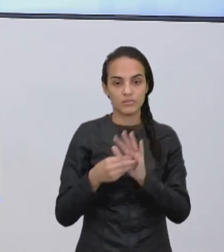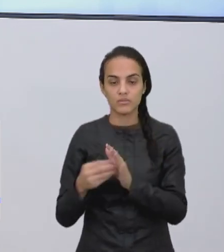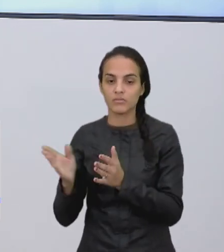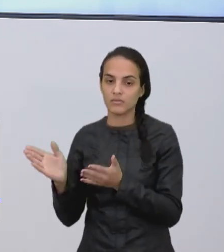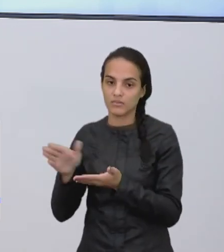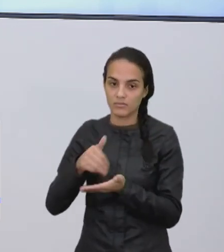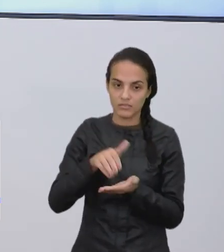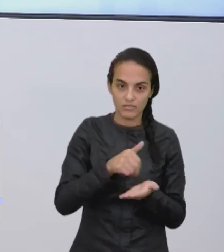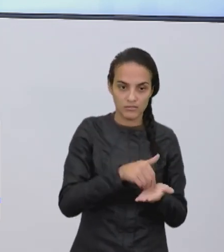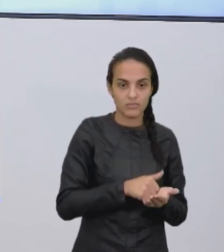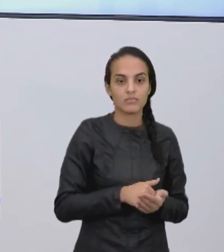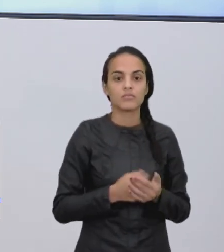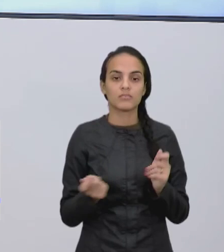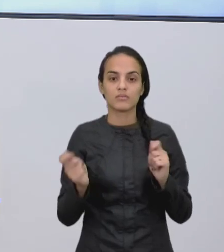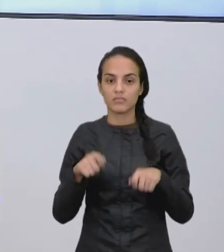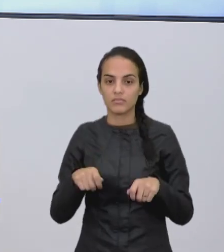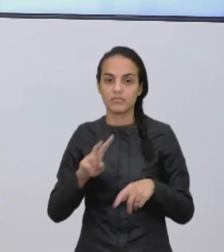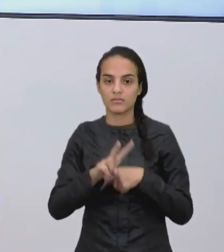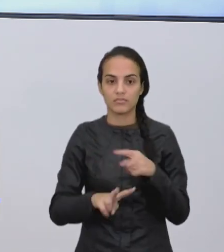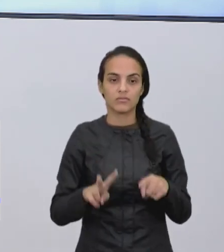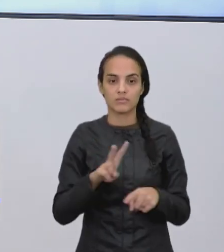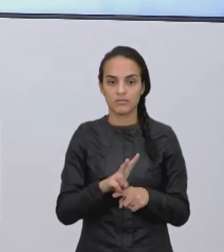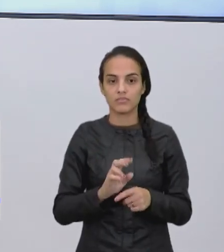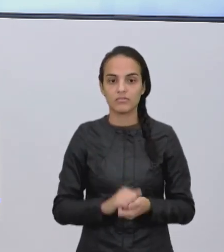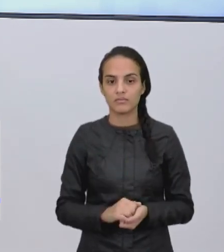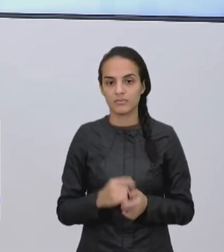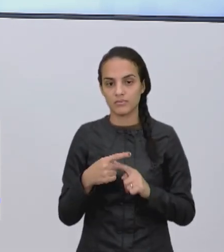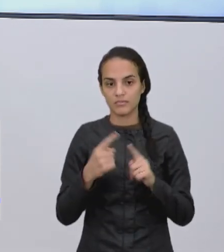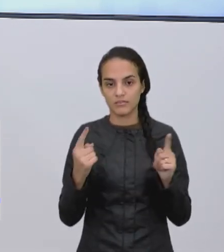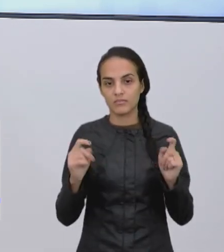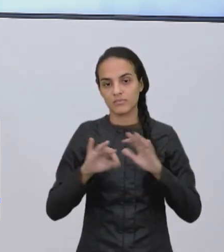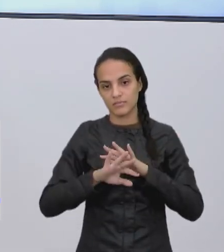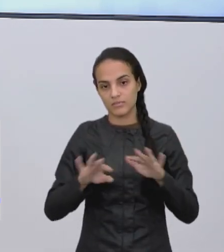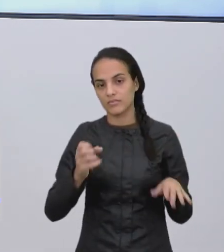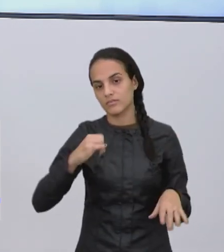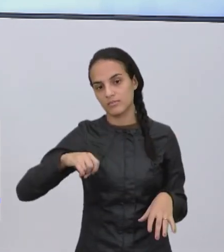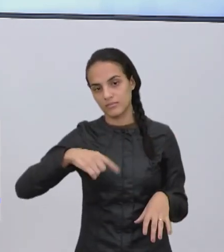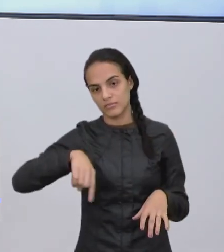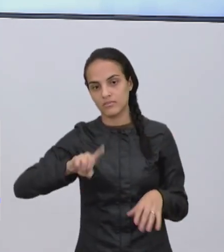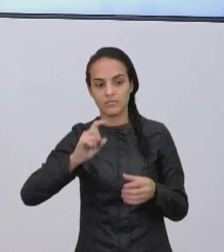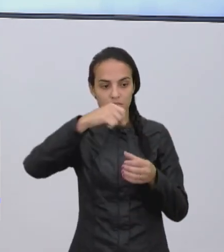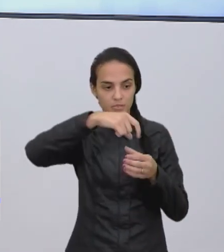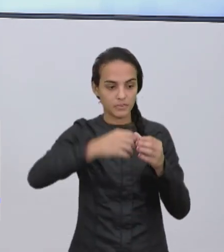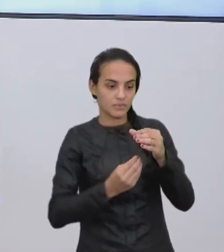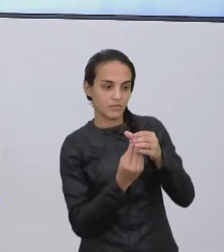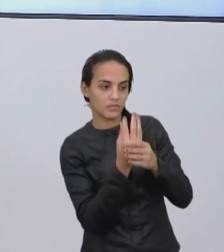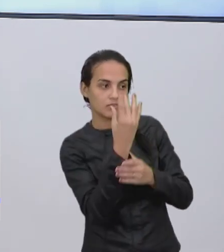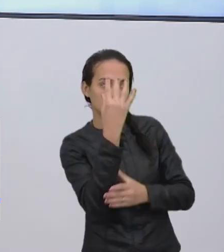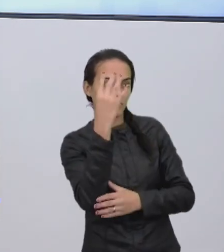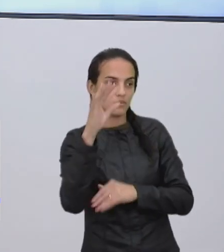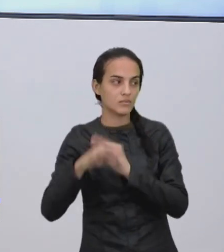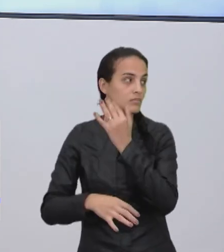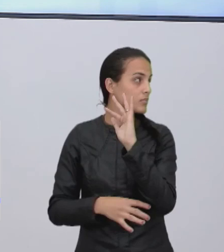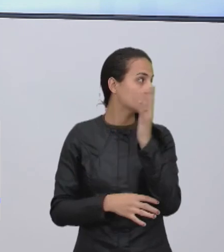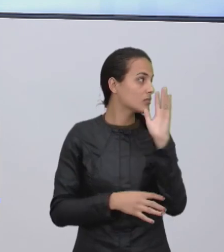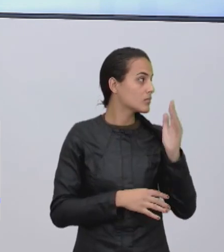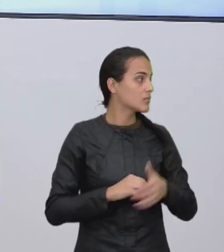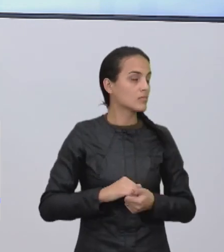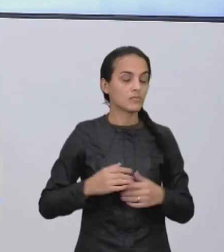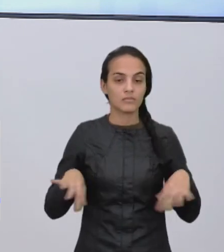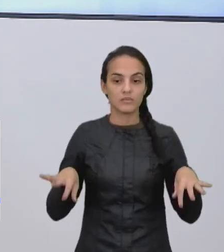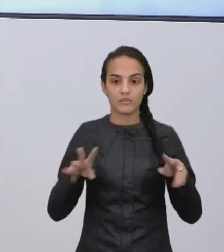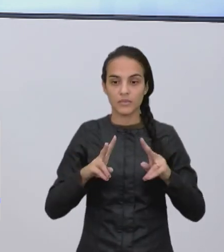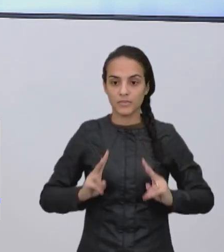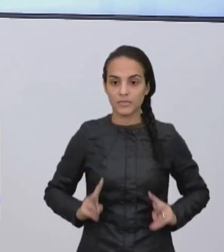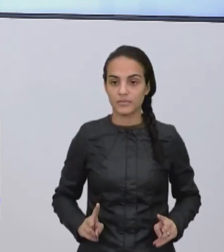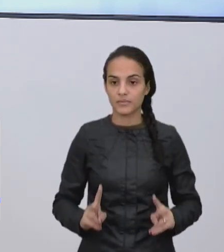é considerada sustentável por causa disso. Mas só funciona se a gente repor, né, os vegetais aí, para eles continuarem